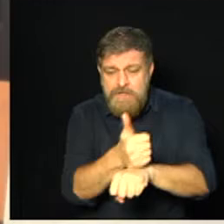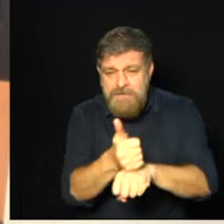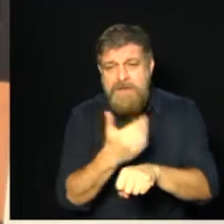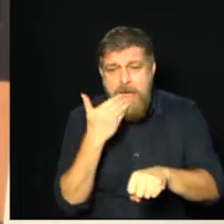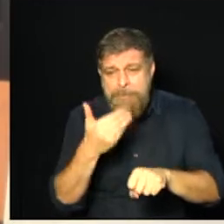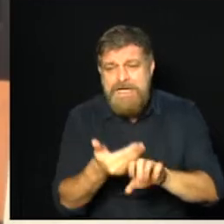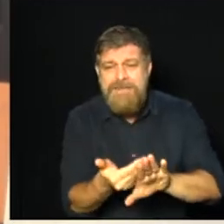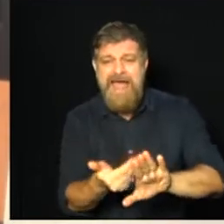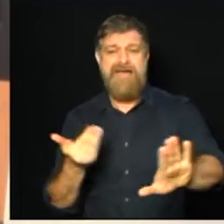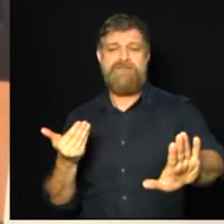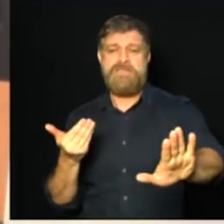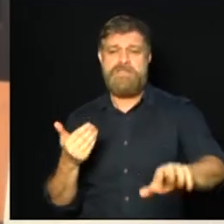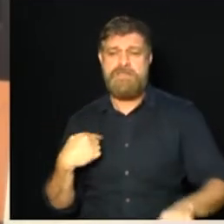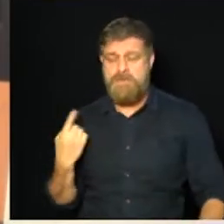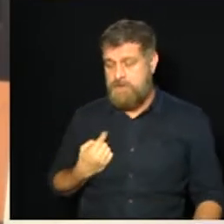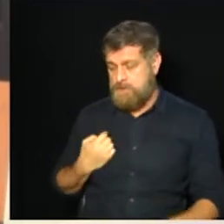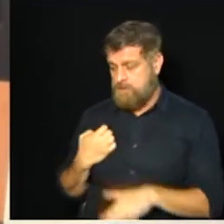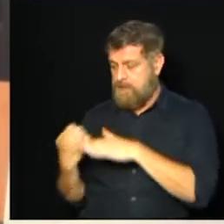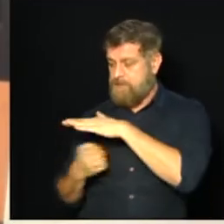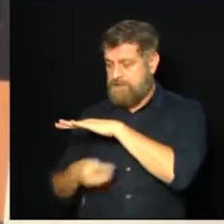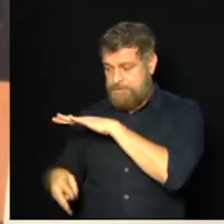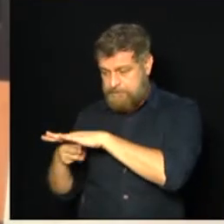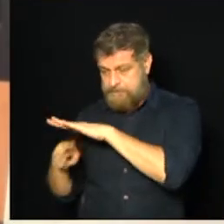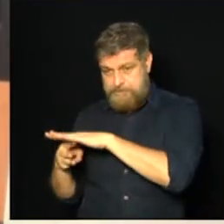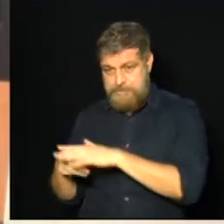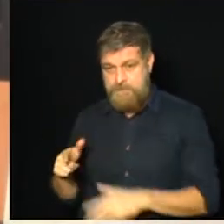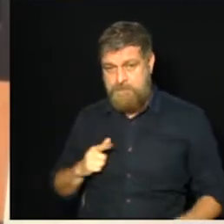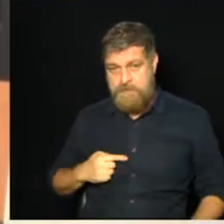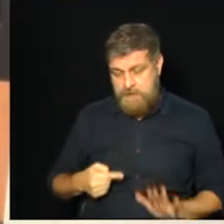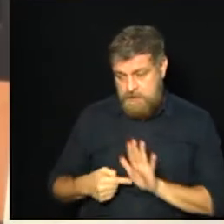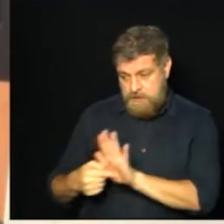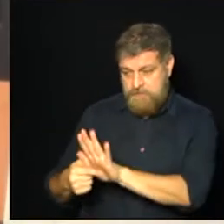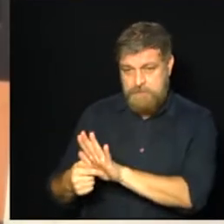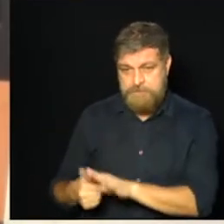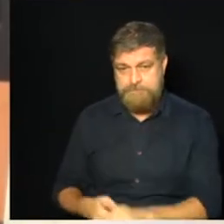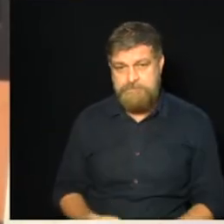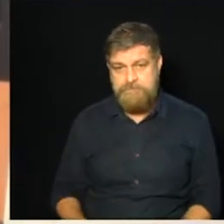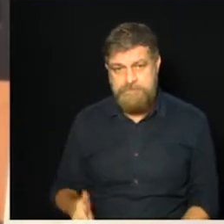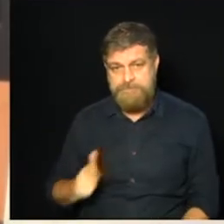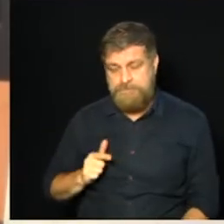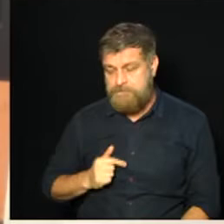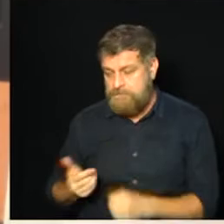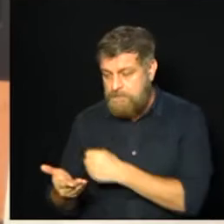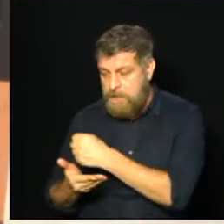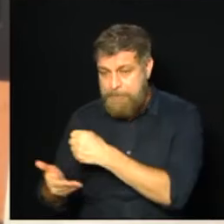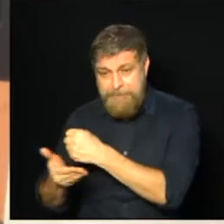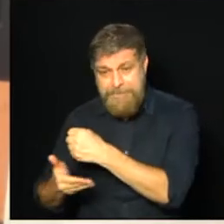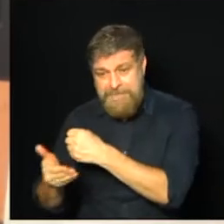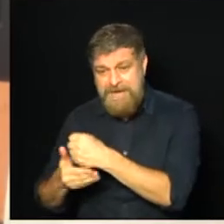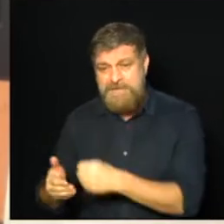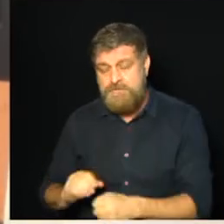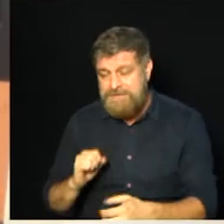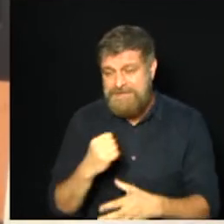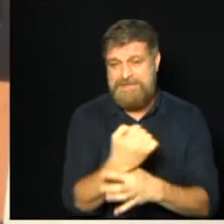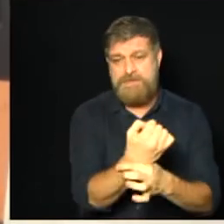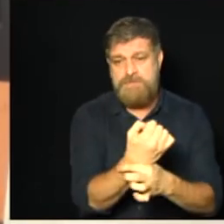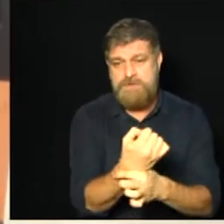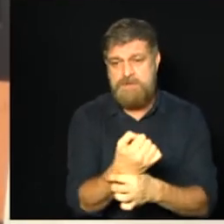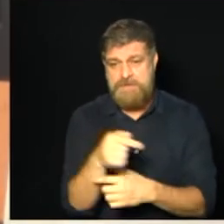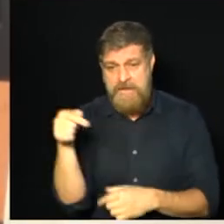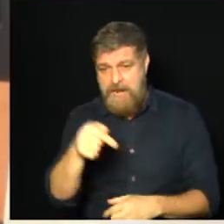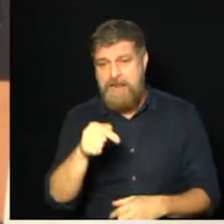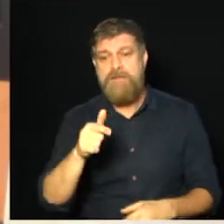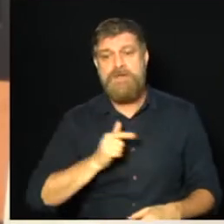essa empresa, esse quantitativo que foi apresentado, a gente coloca no processo como mínimo, quer dizer, o mínimo garantido que quem está lá vai